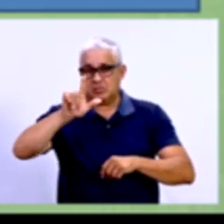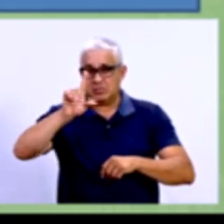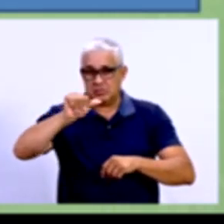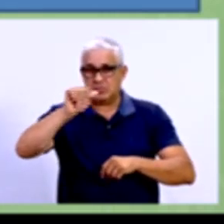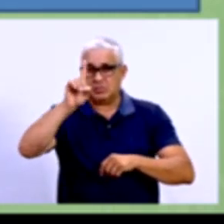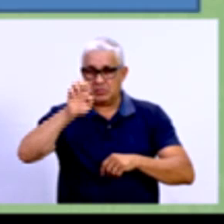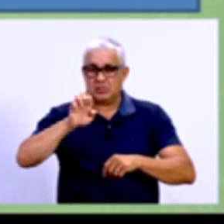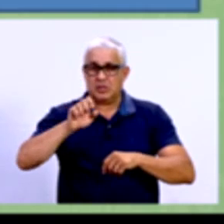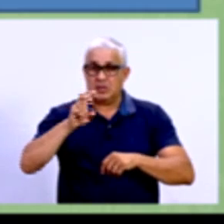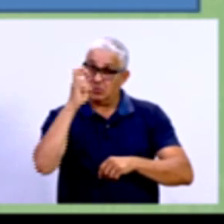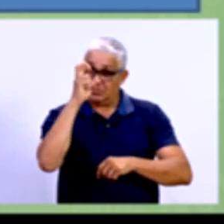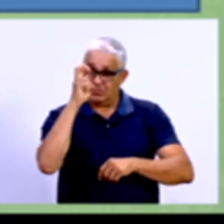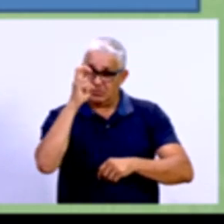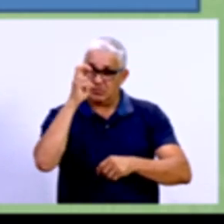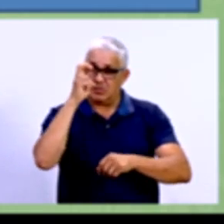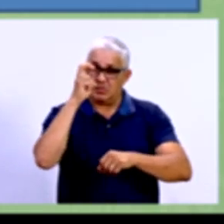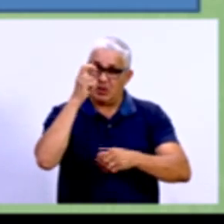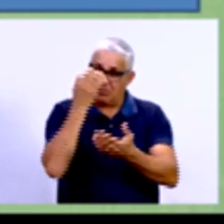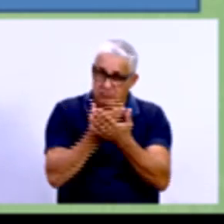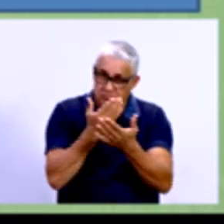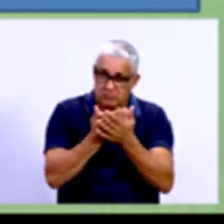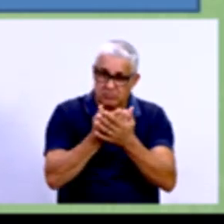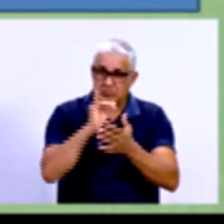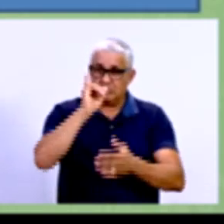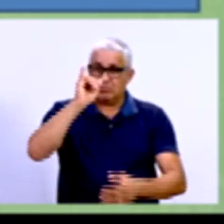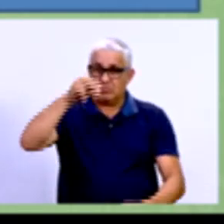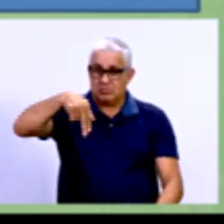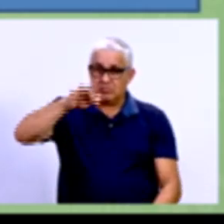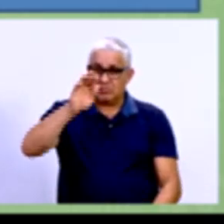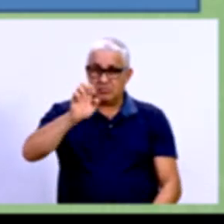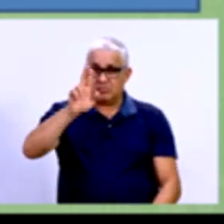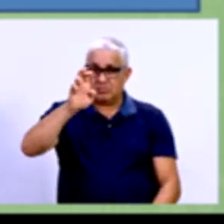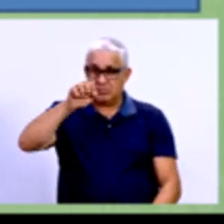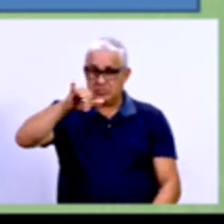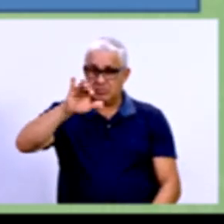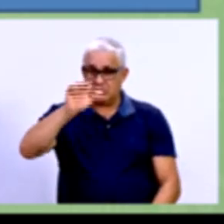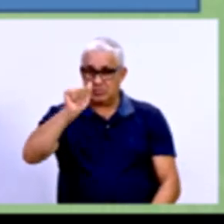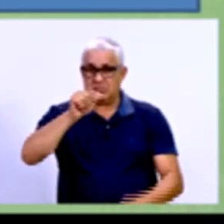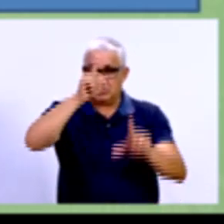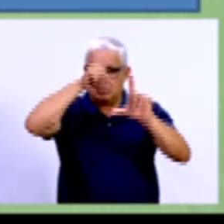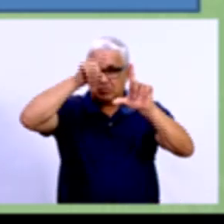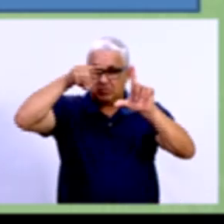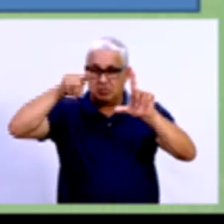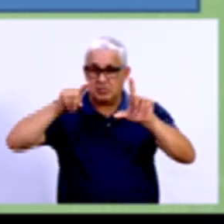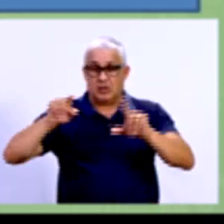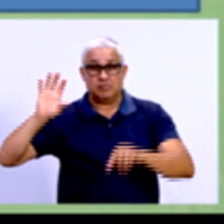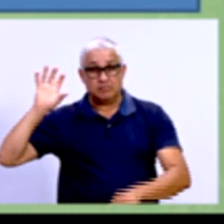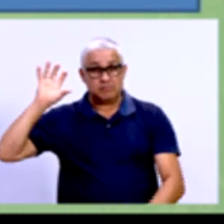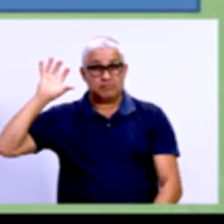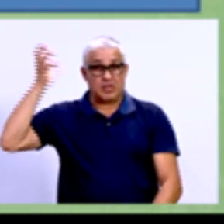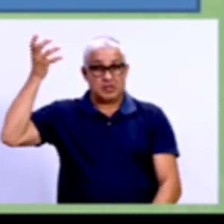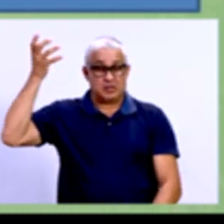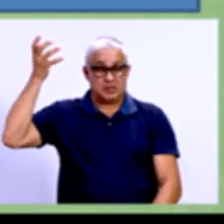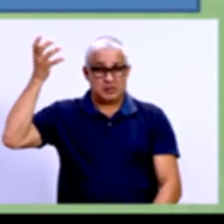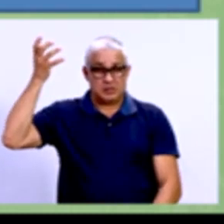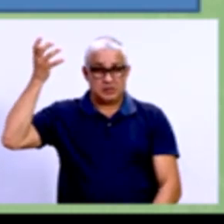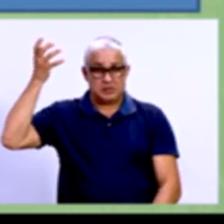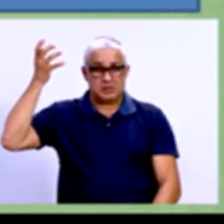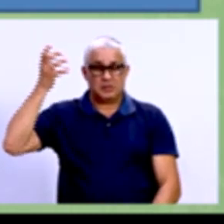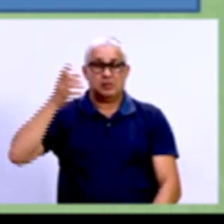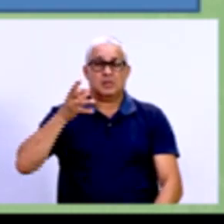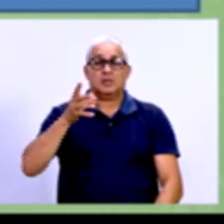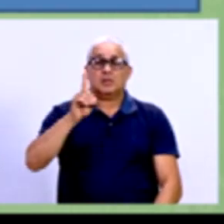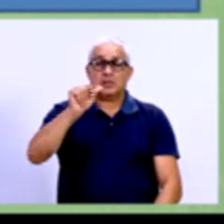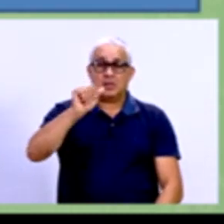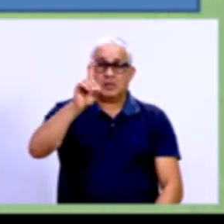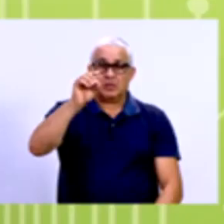durante essas 5 aulas, a inferência estatística é aquela parte onde a gente vai decidir, vai concluir, ó, a partir desses dados coletados,